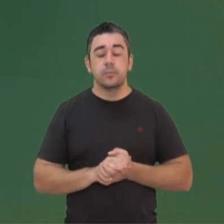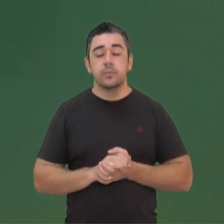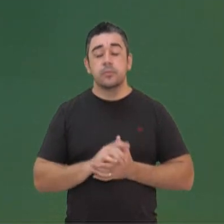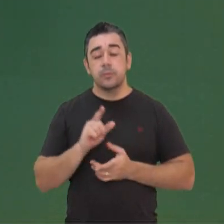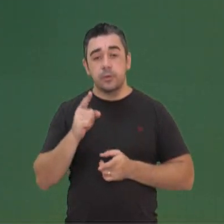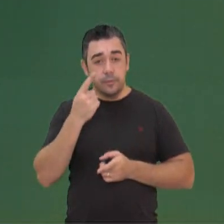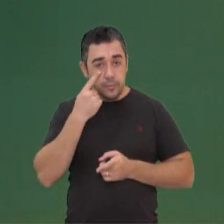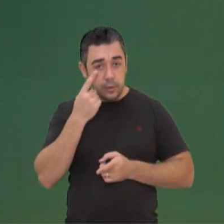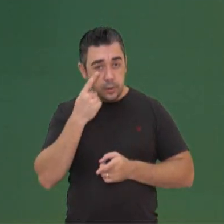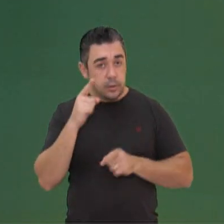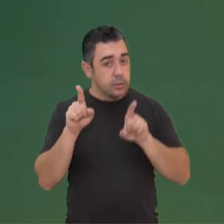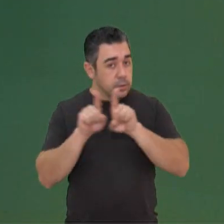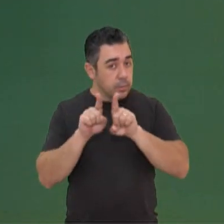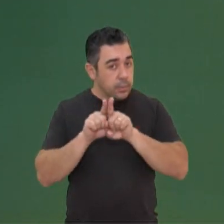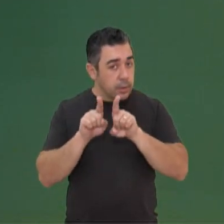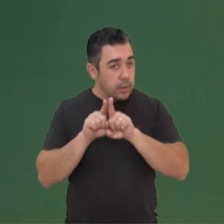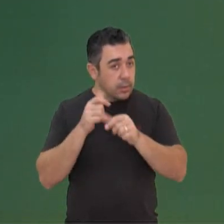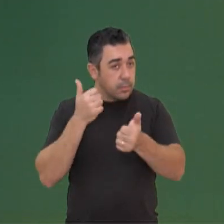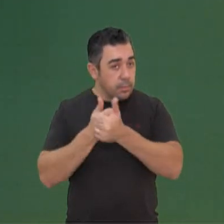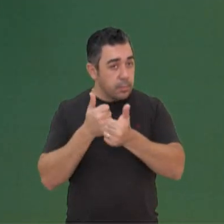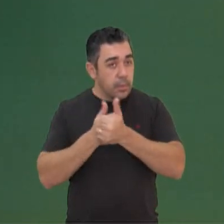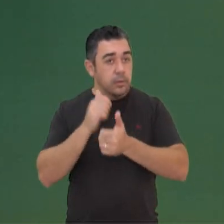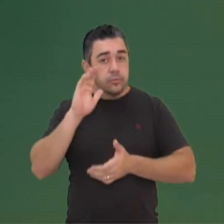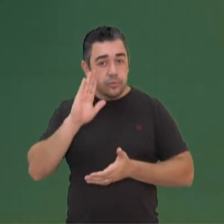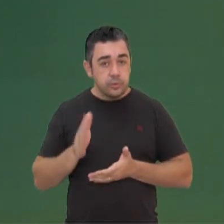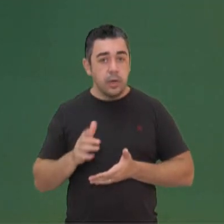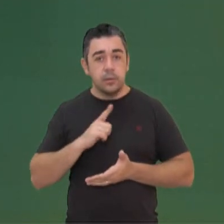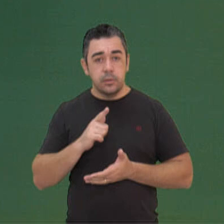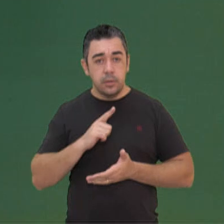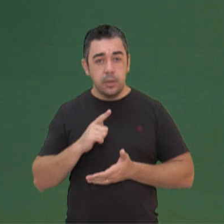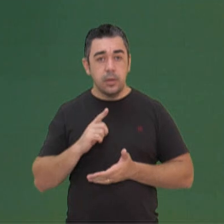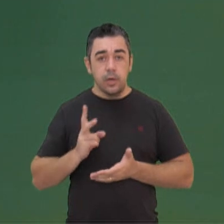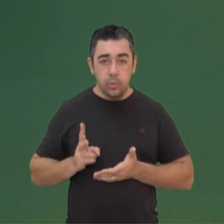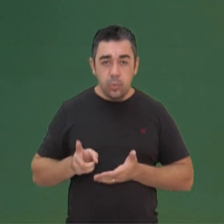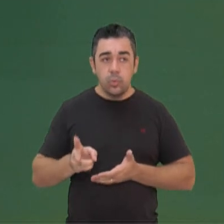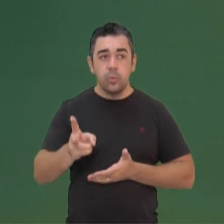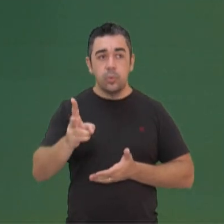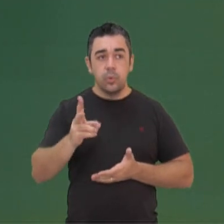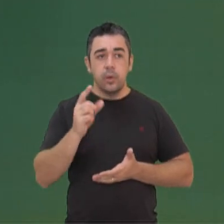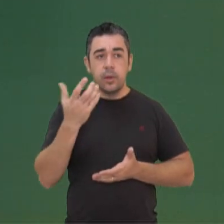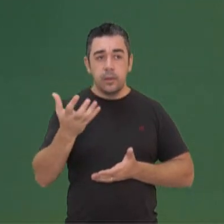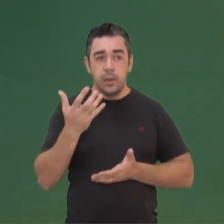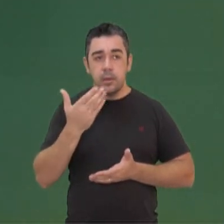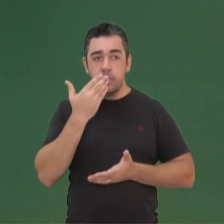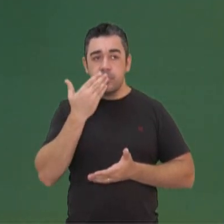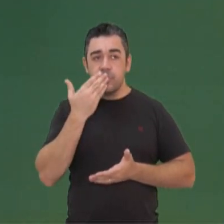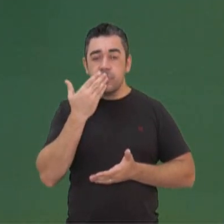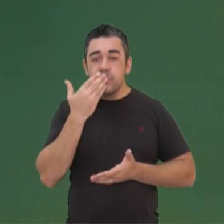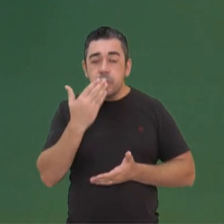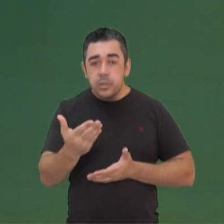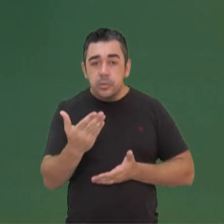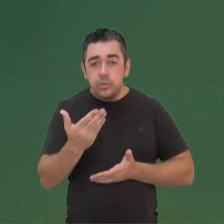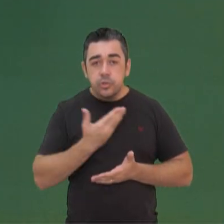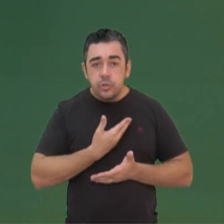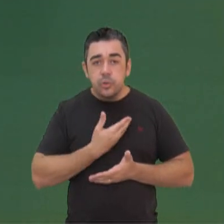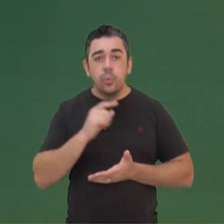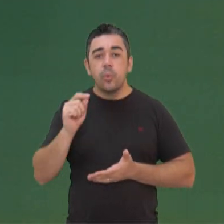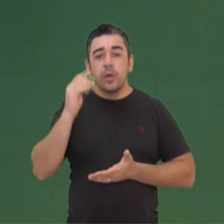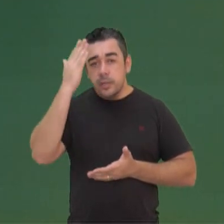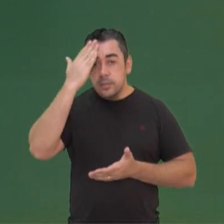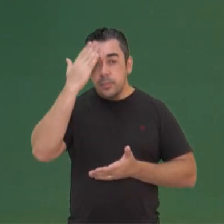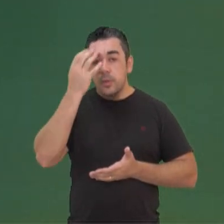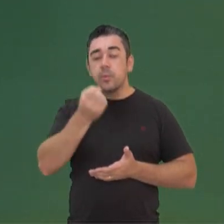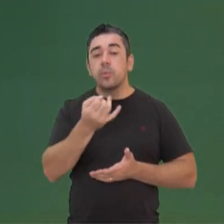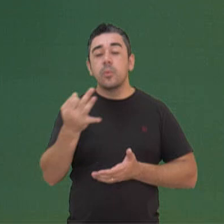veja que perto aqui do valor, o exercício ele te dá o que é. Aqui ele está falando, ó, energia potencial